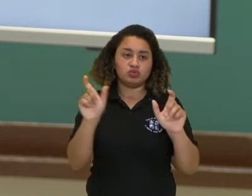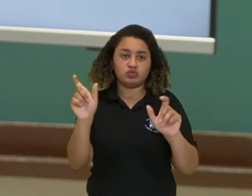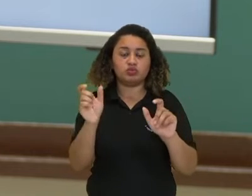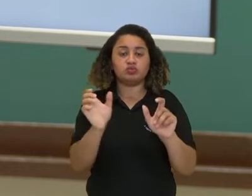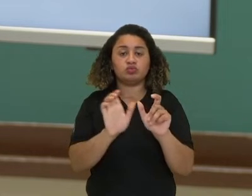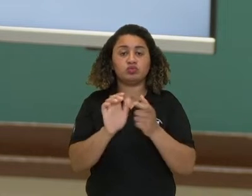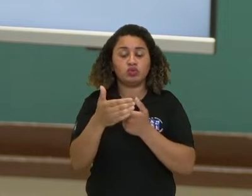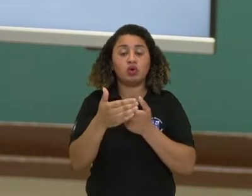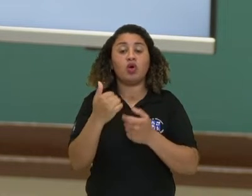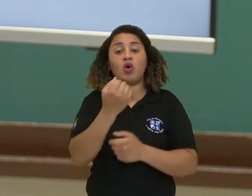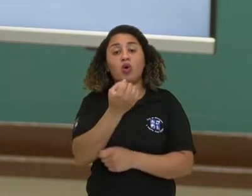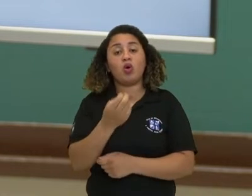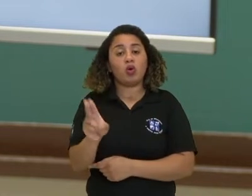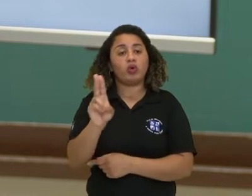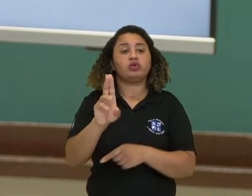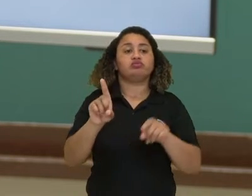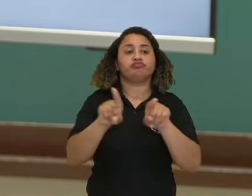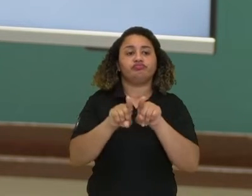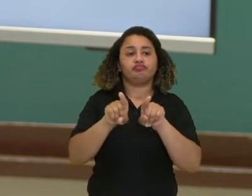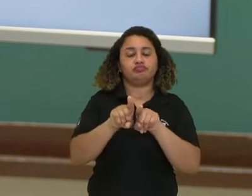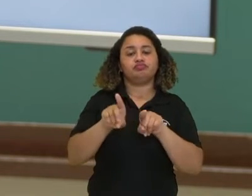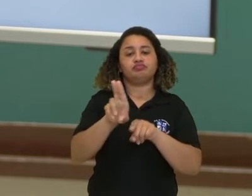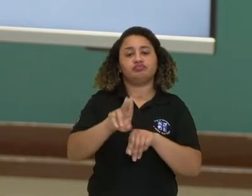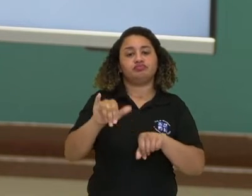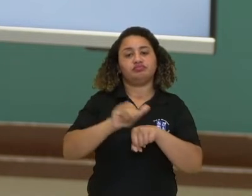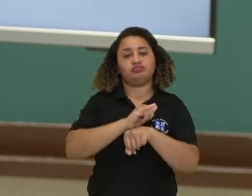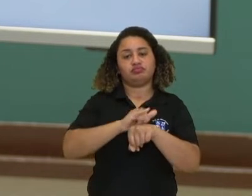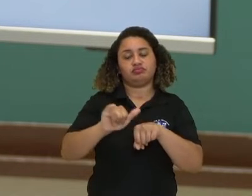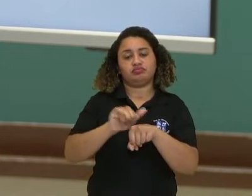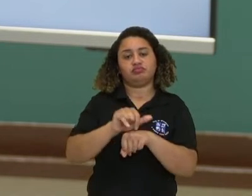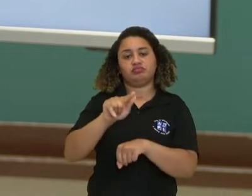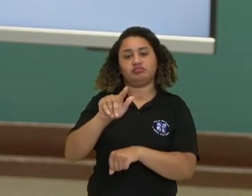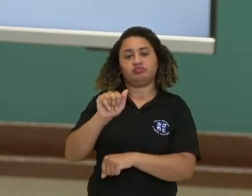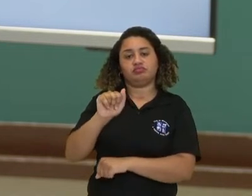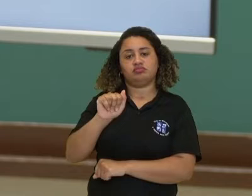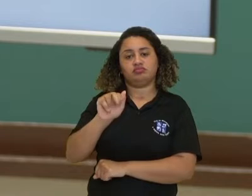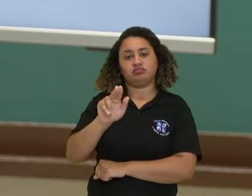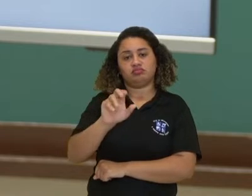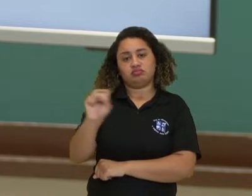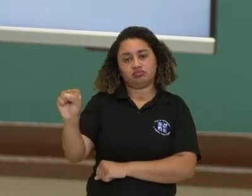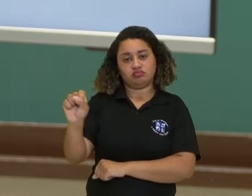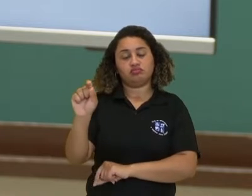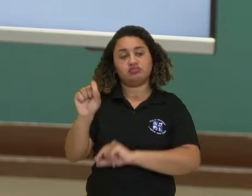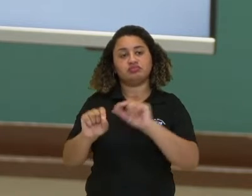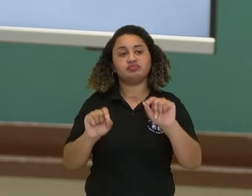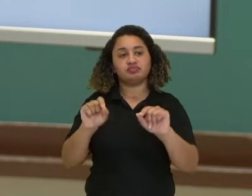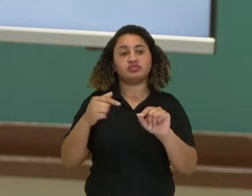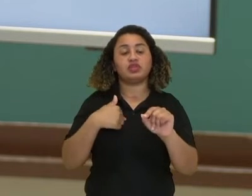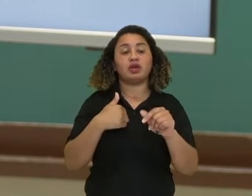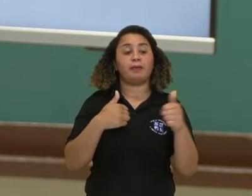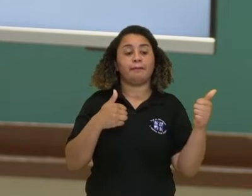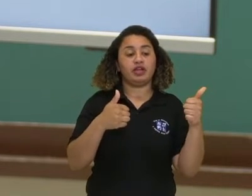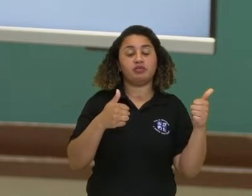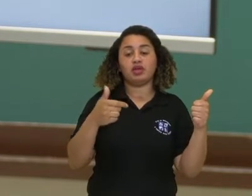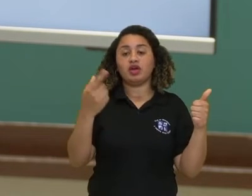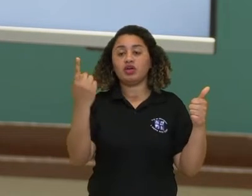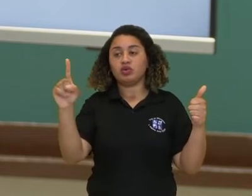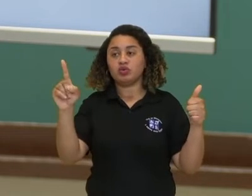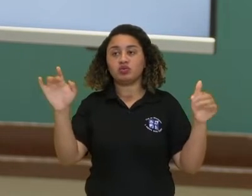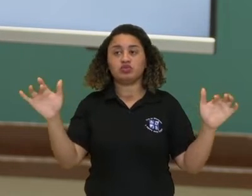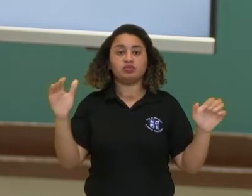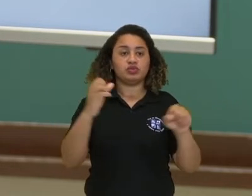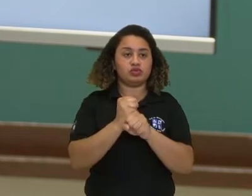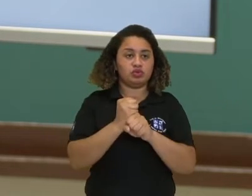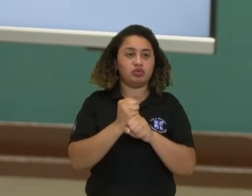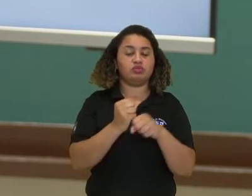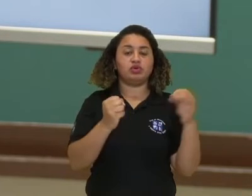então, mais rapidamente, usar a mesma técnica que Gauss fez. O que ele fez, pessoal? Ele pegou o primeiro e somou com o último.